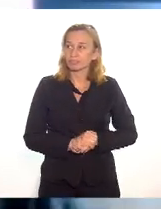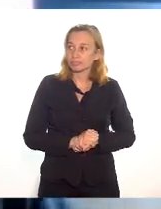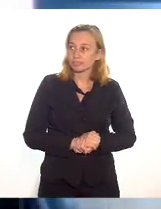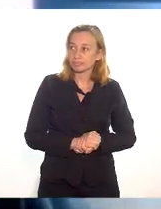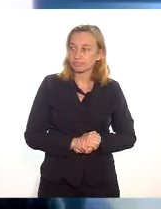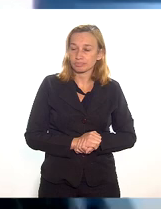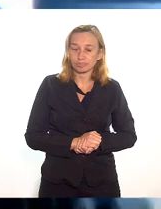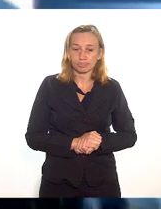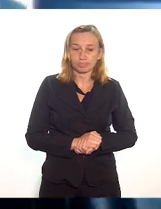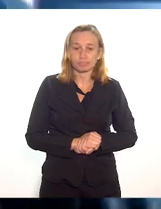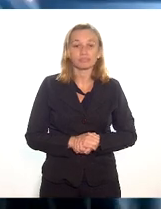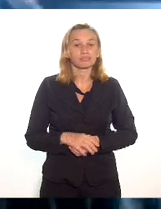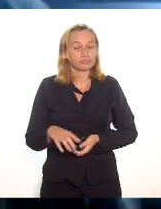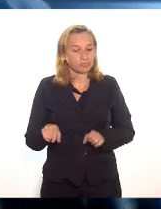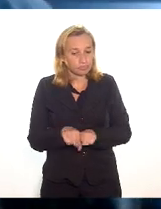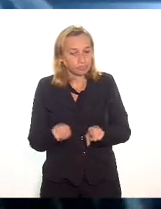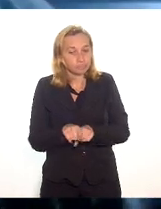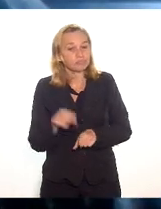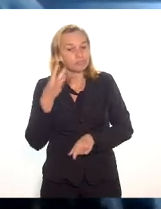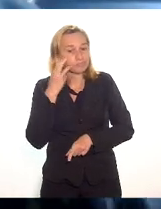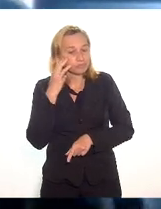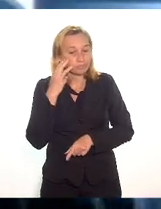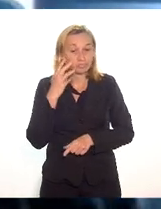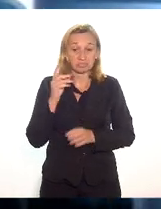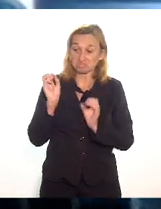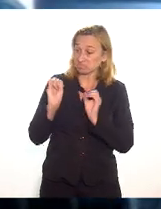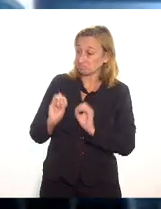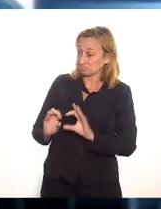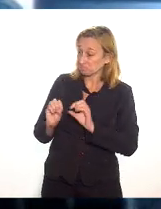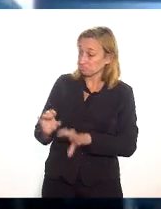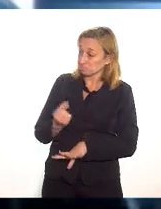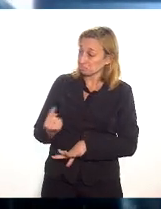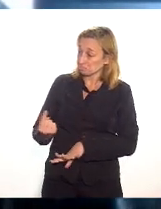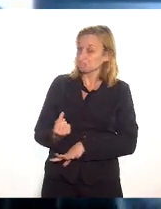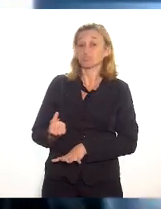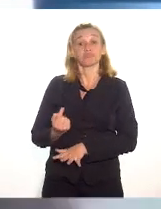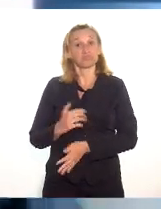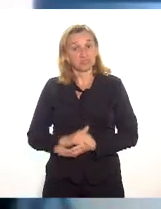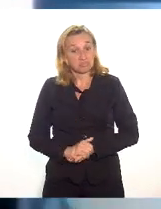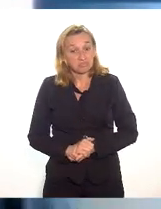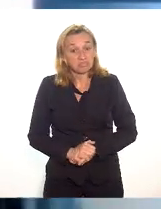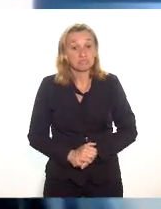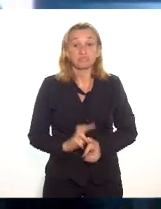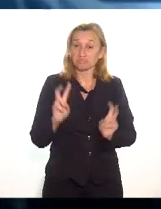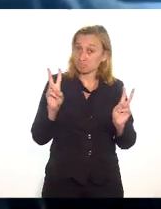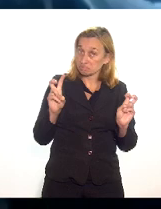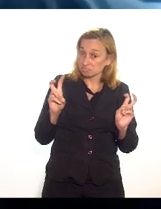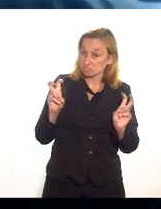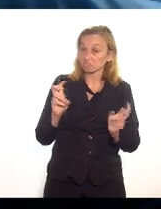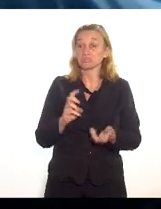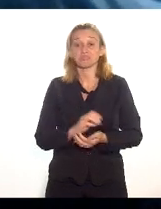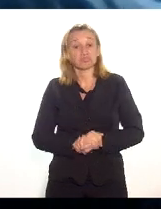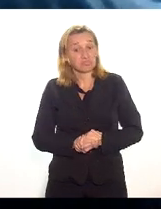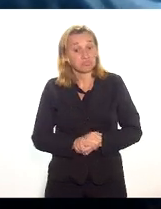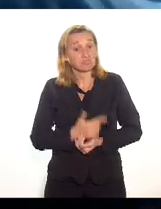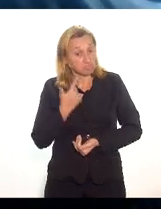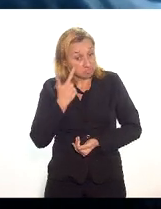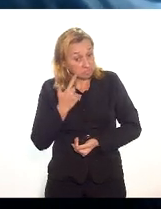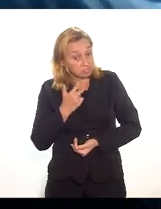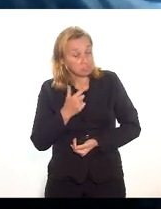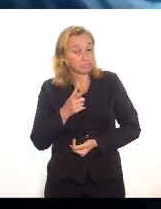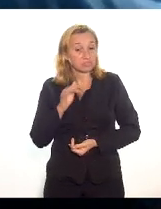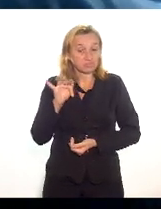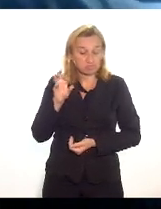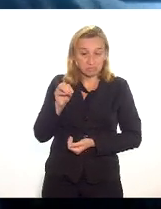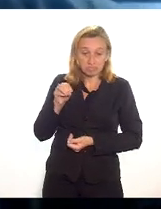né? Ouvi Valdec dando uma aula para nós todos sobre essas questões. Vejo que Flávio Serafini